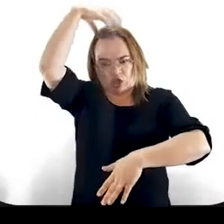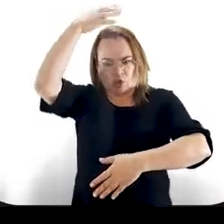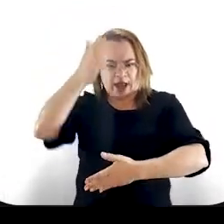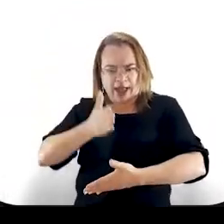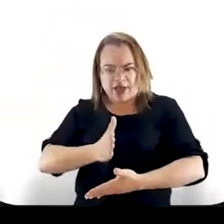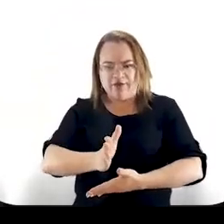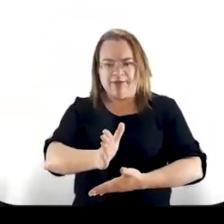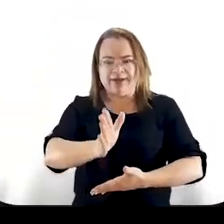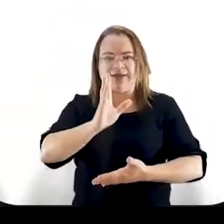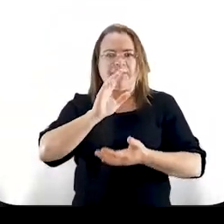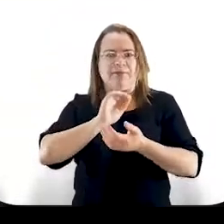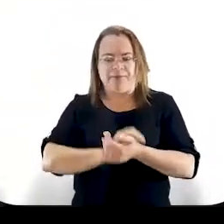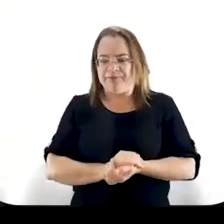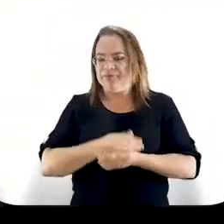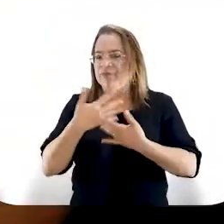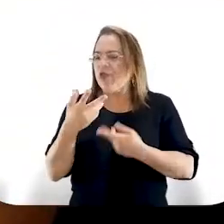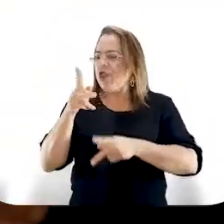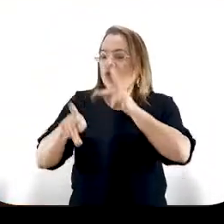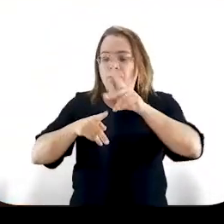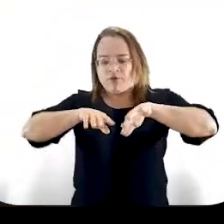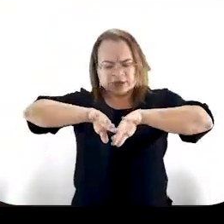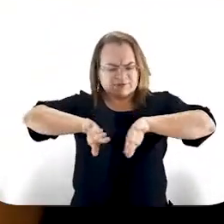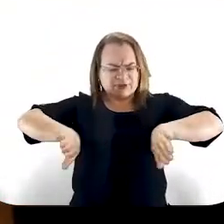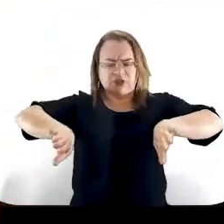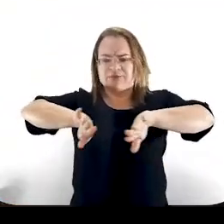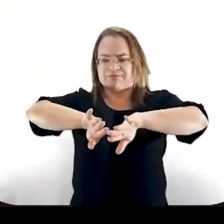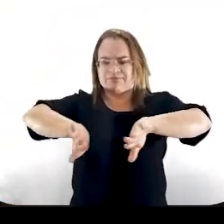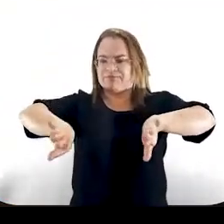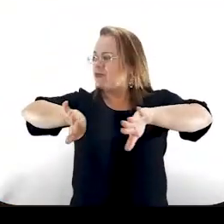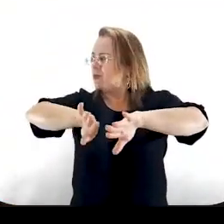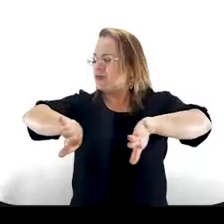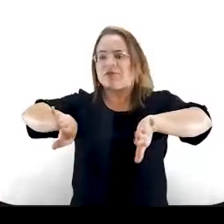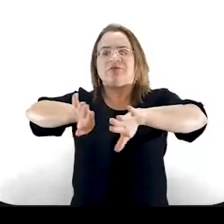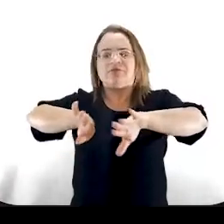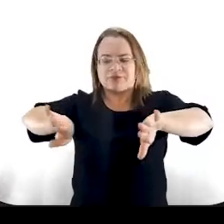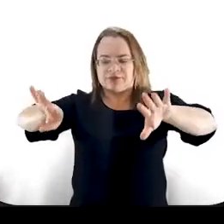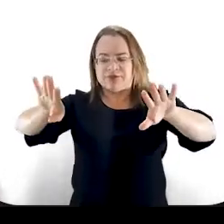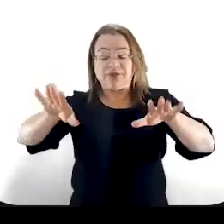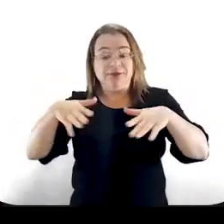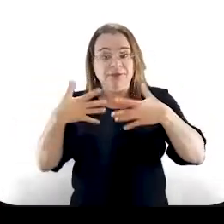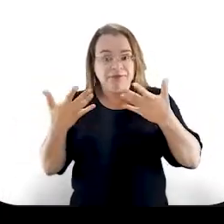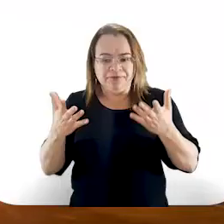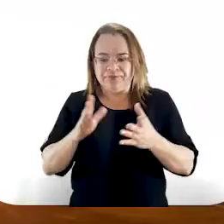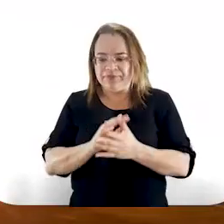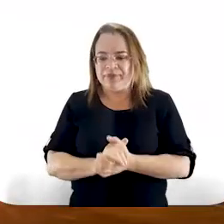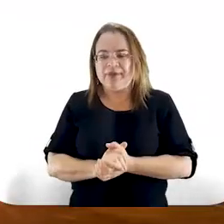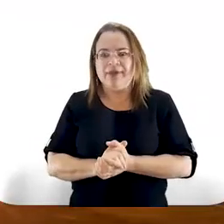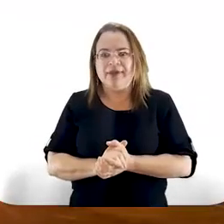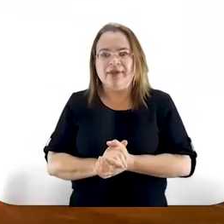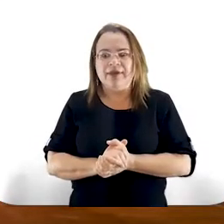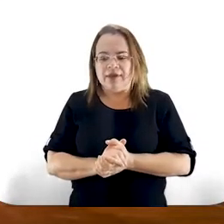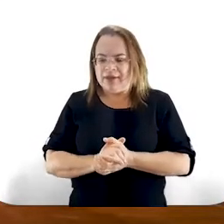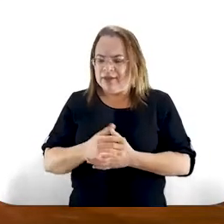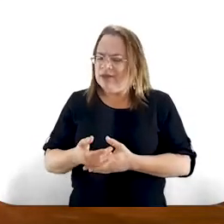tornetas tocavam. E o povo ia se afastando, o rei foi andando, andando.